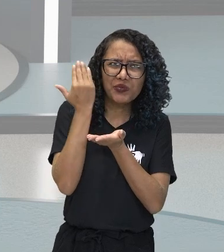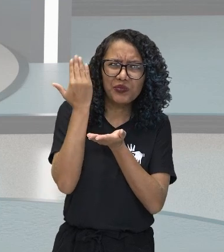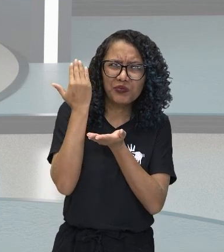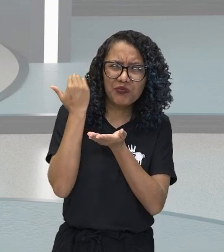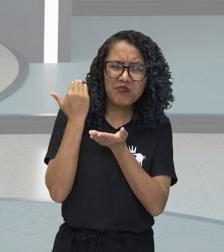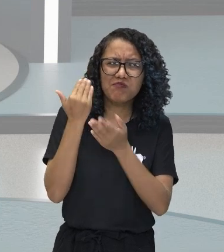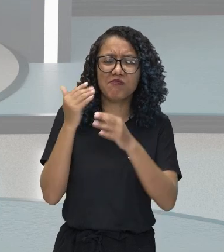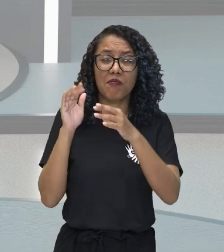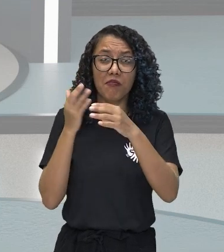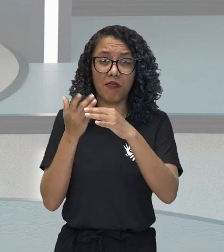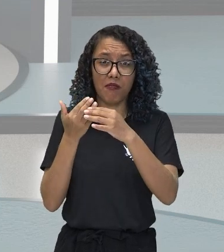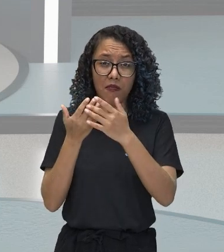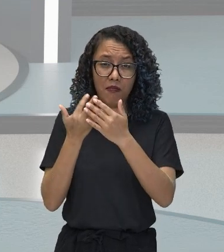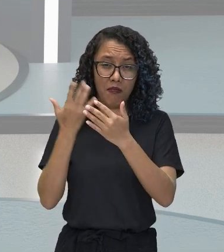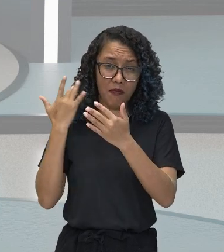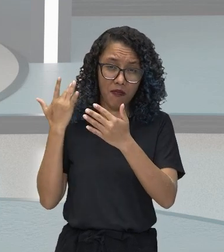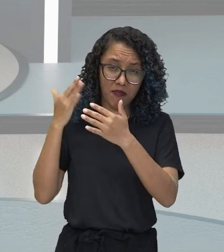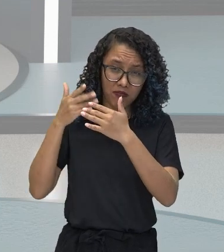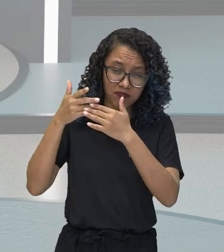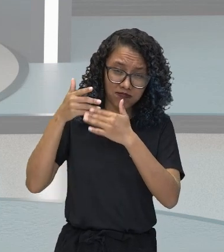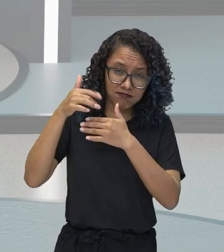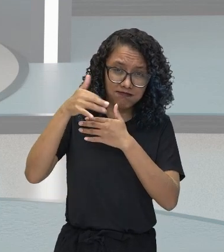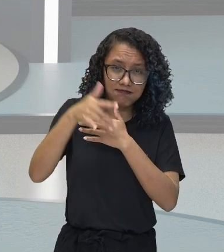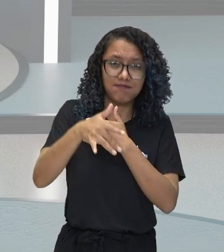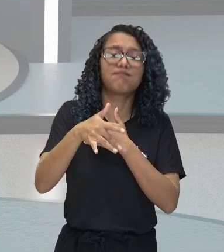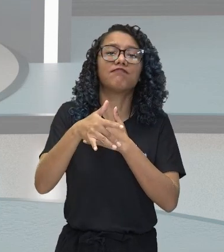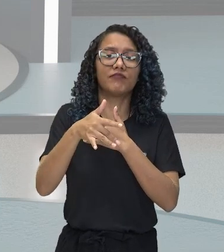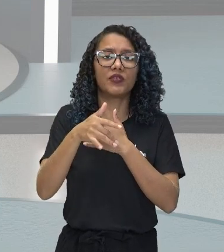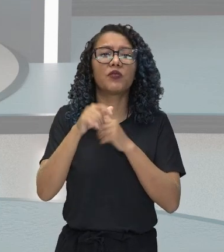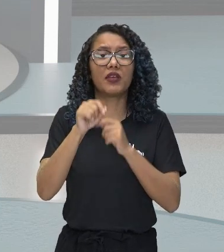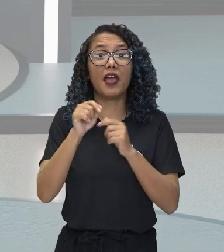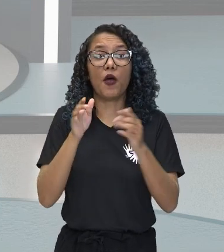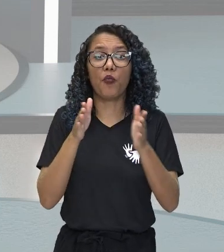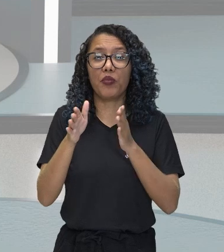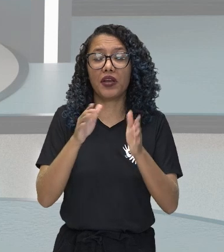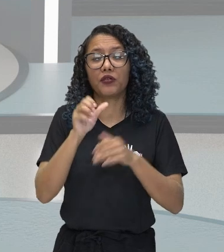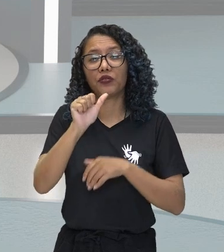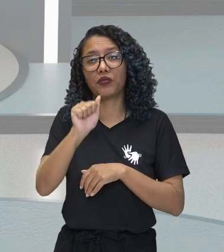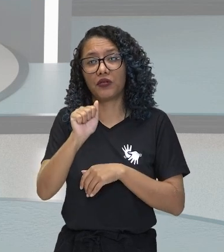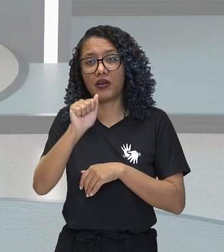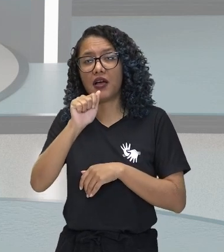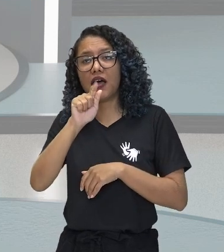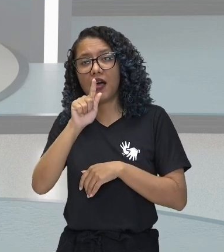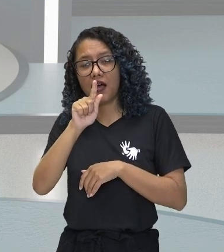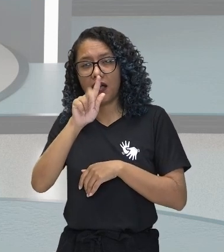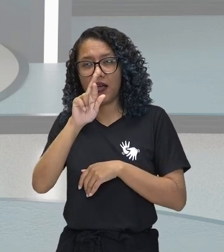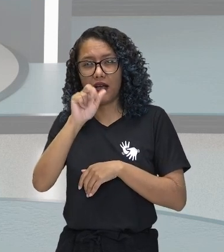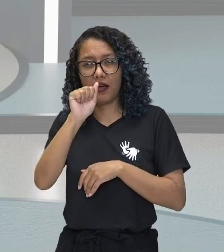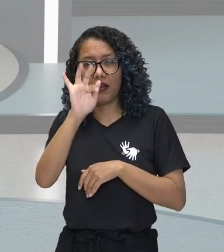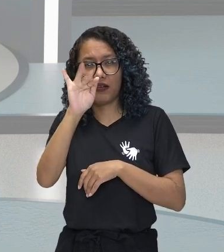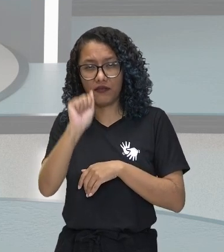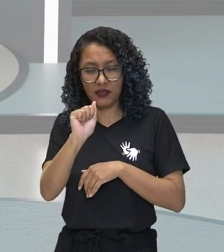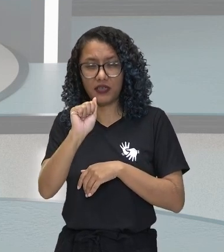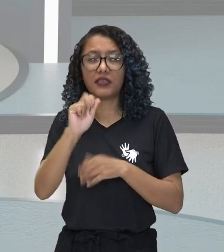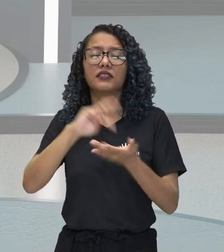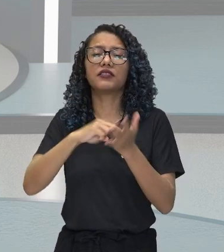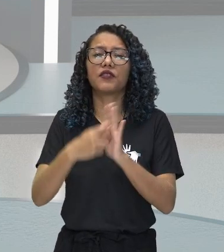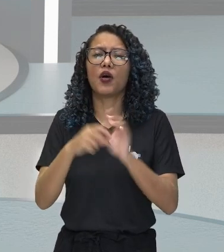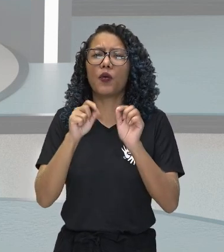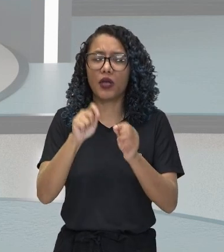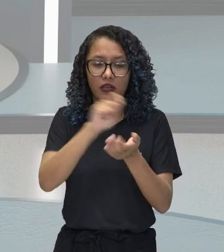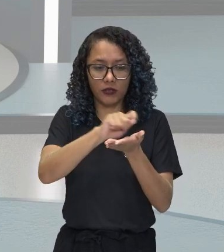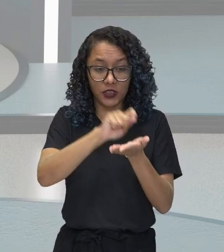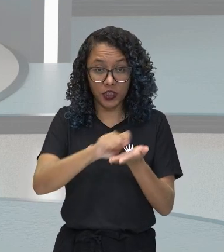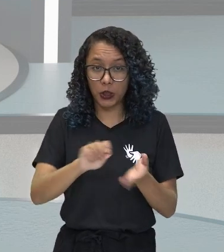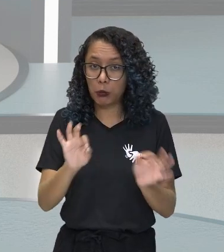que era essa pré-história? Também conhecida como era ágrafa, porque não existem registros escritos do que